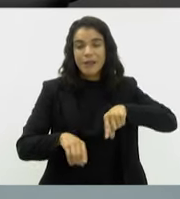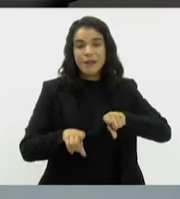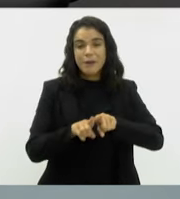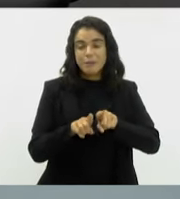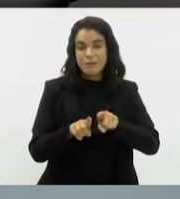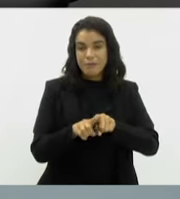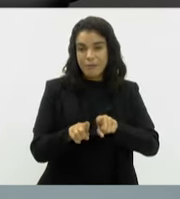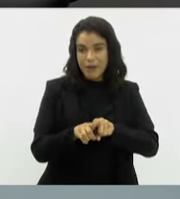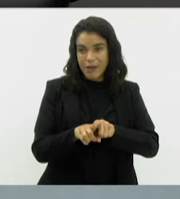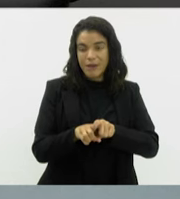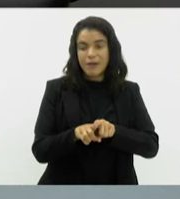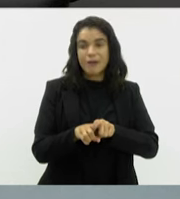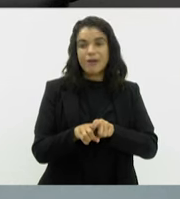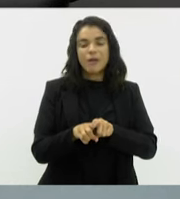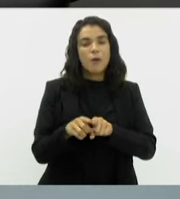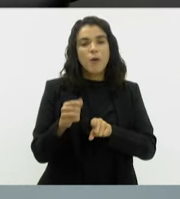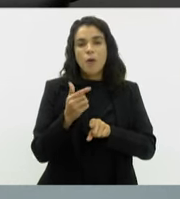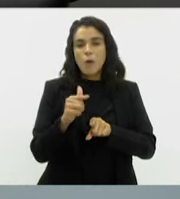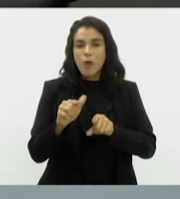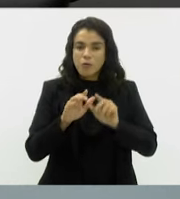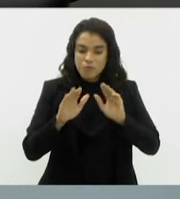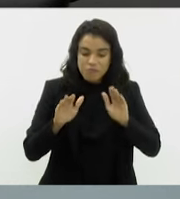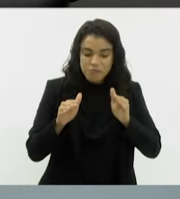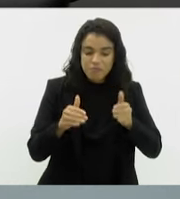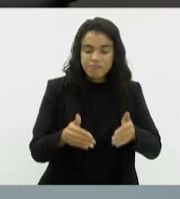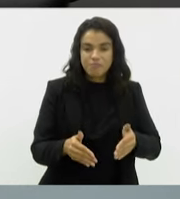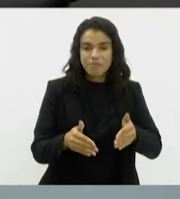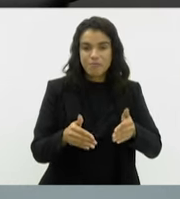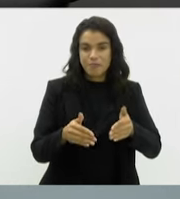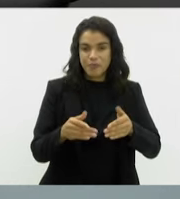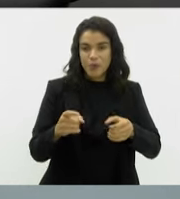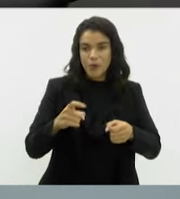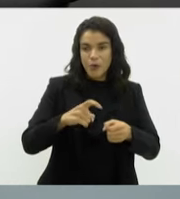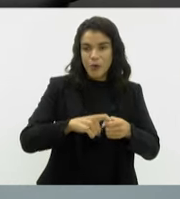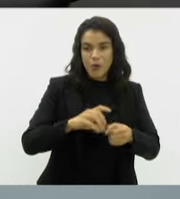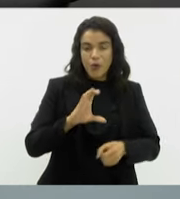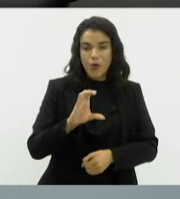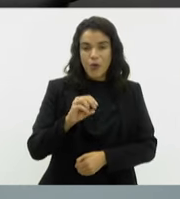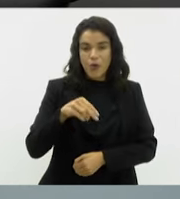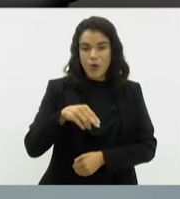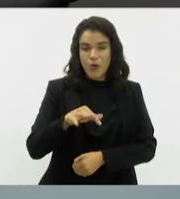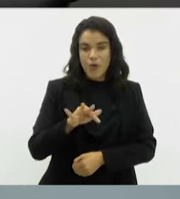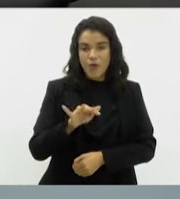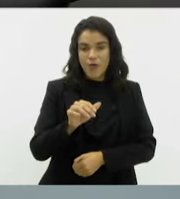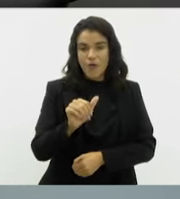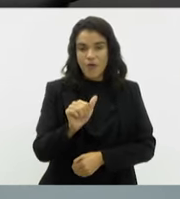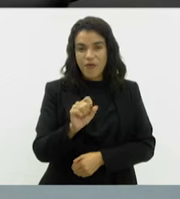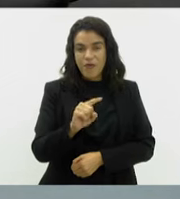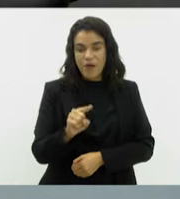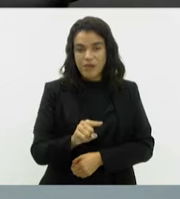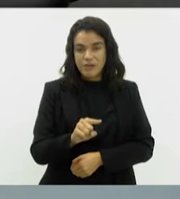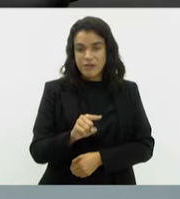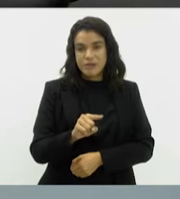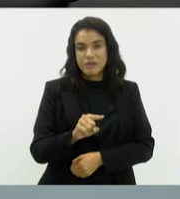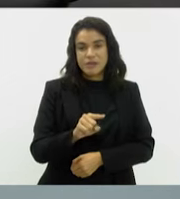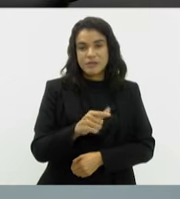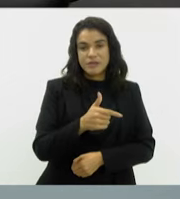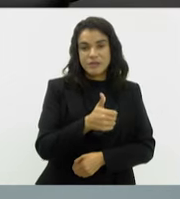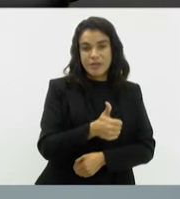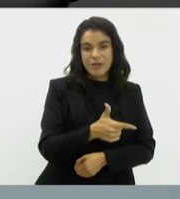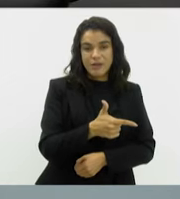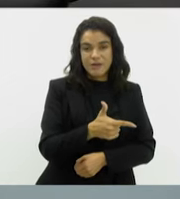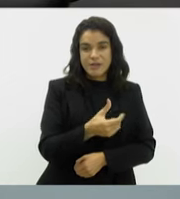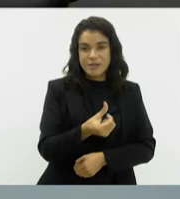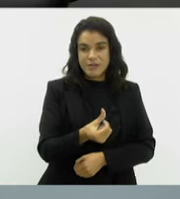fraturas, e outros que especifica nos termos do convênio CONFAES 126 de 2010. Porque